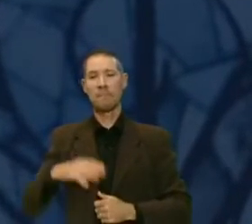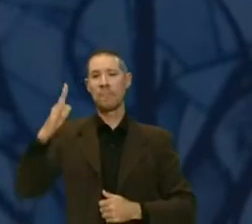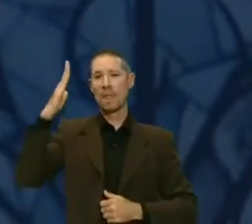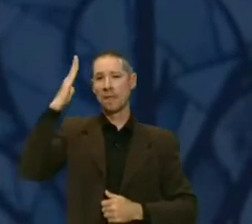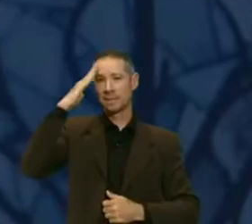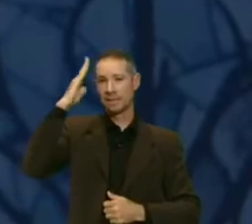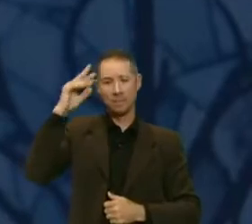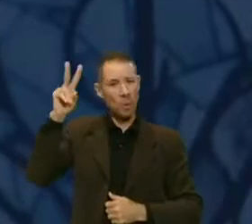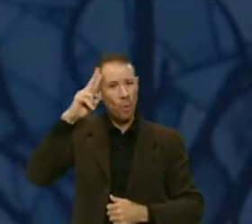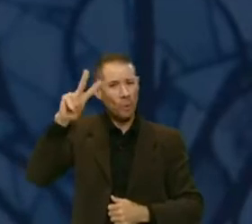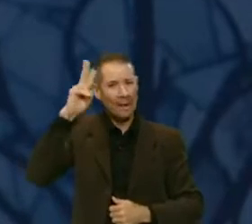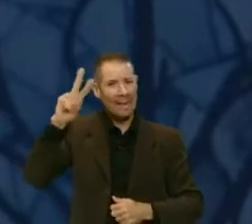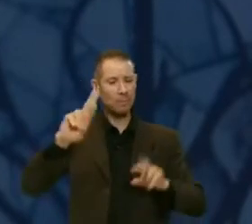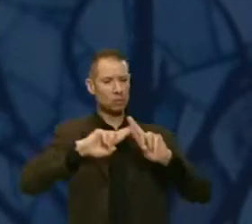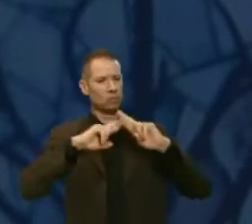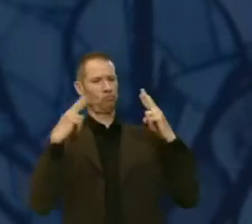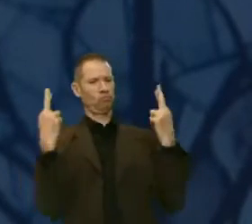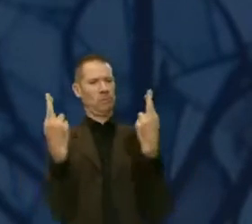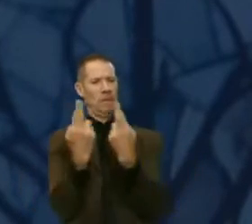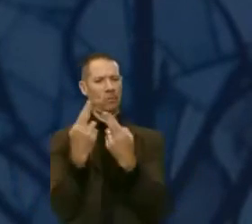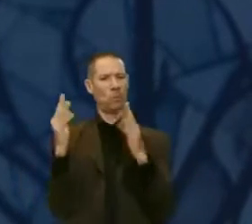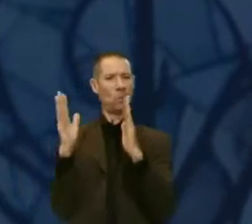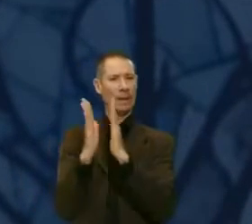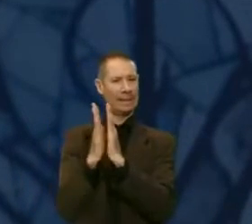Sabe, eu lembro de reuniões de oração,